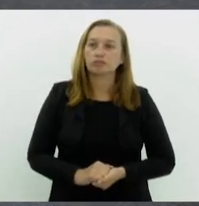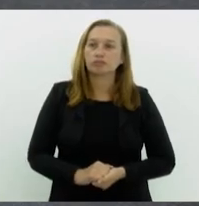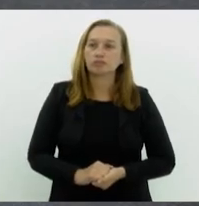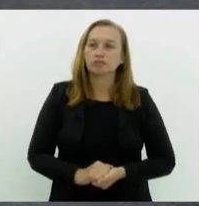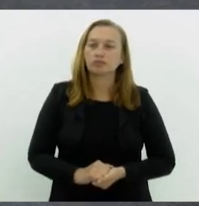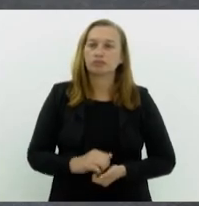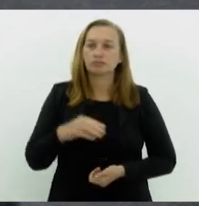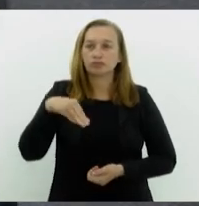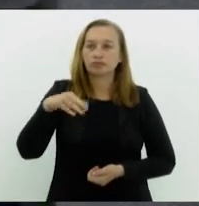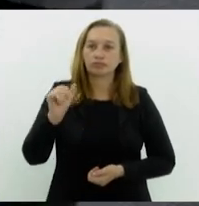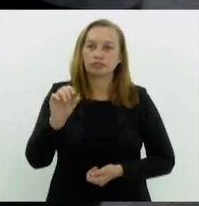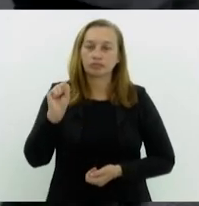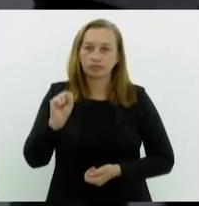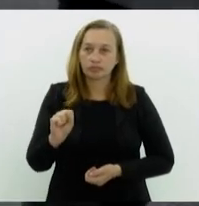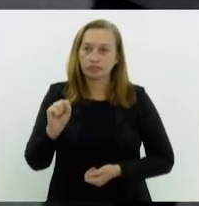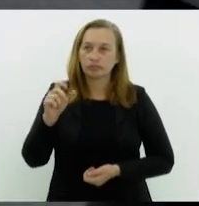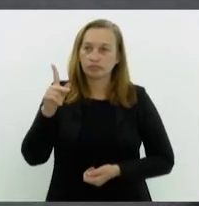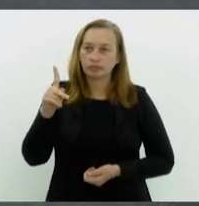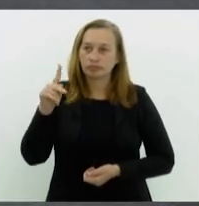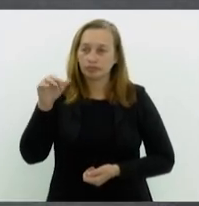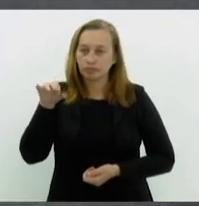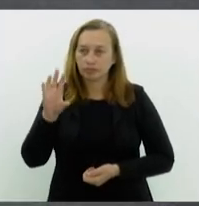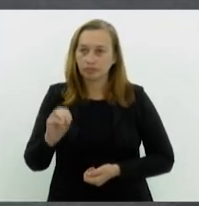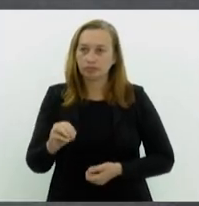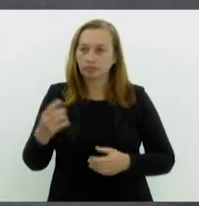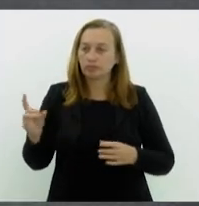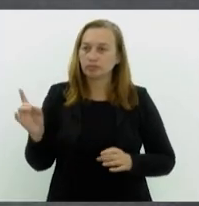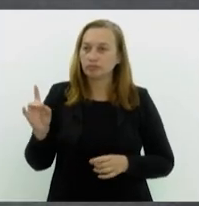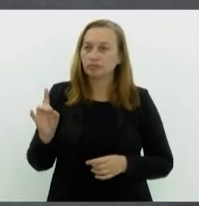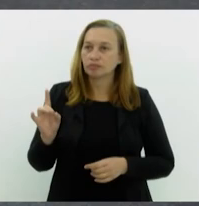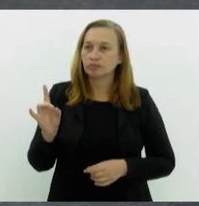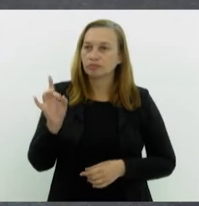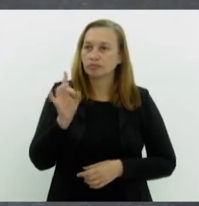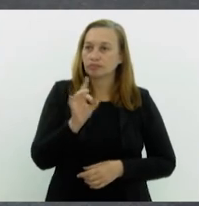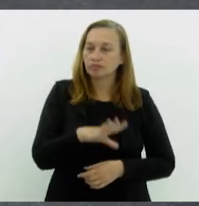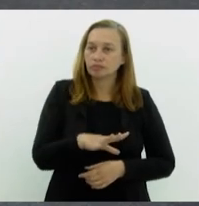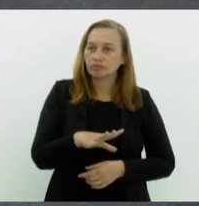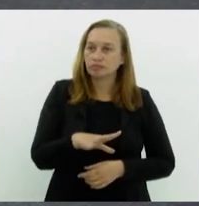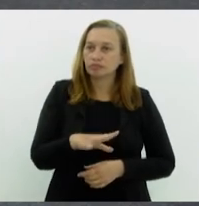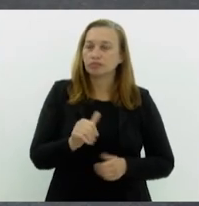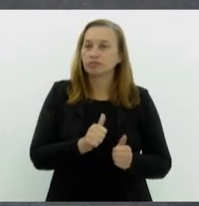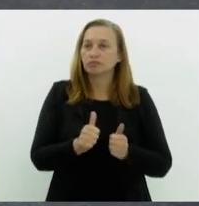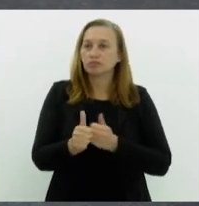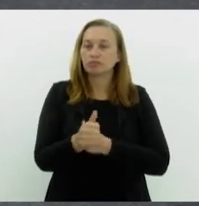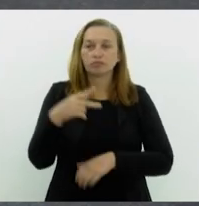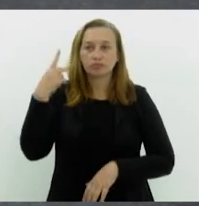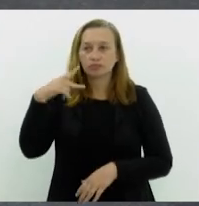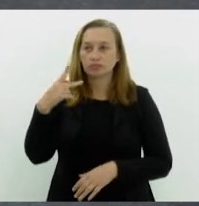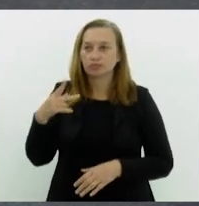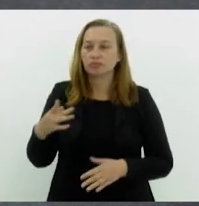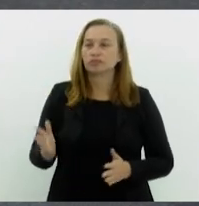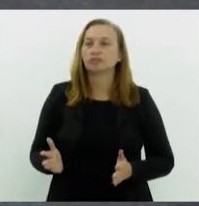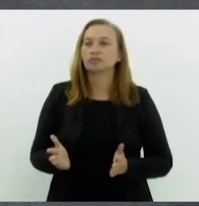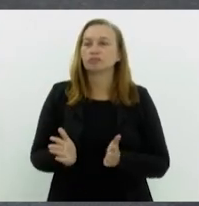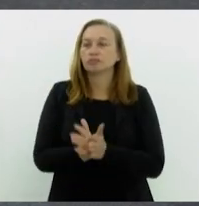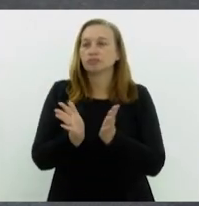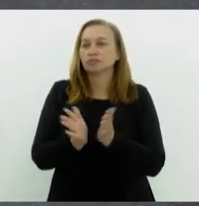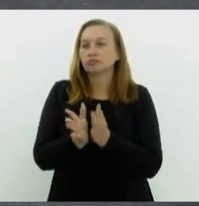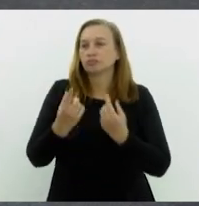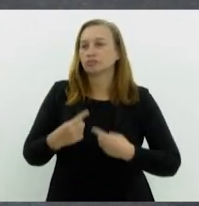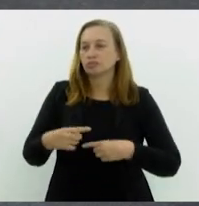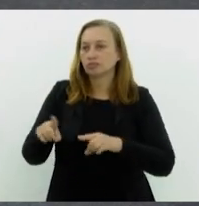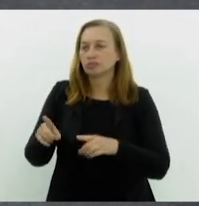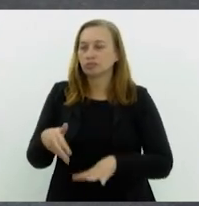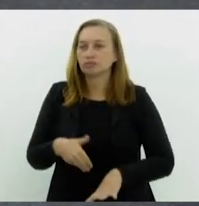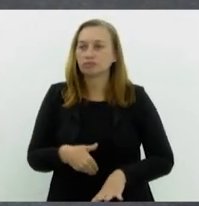Marcos Paulo, que nós integramos aqui na última Frente Parlamentar de Combate à Miséria e Combate à